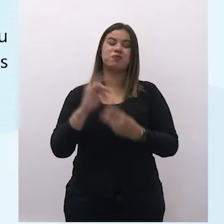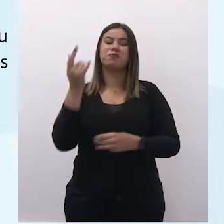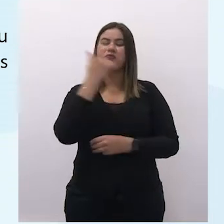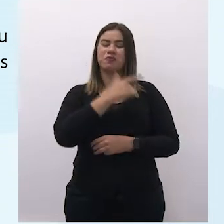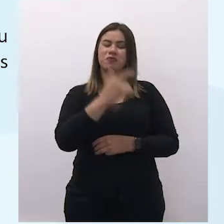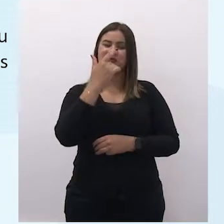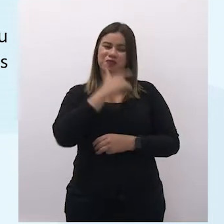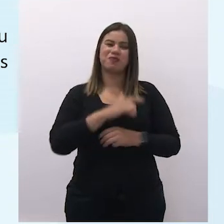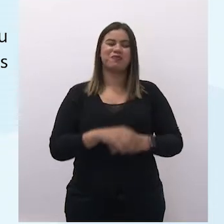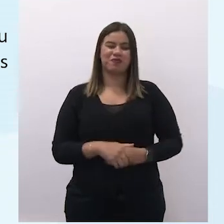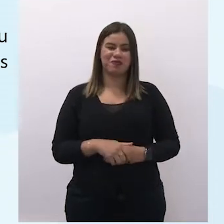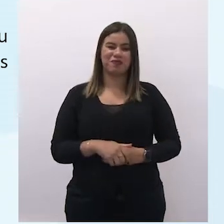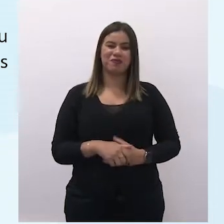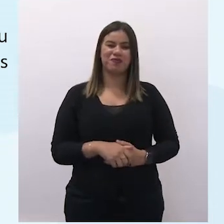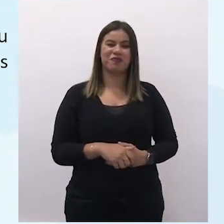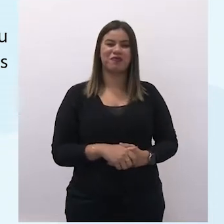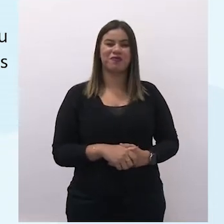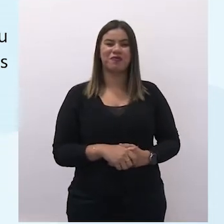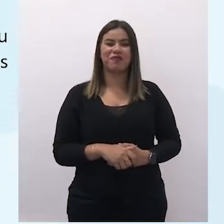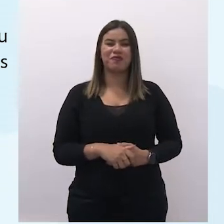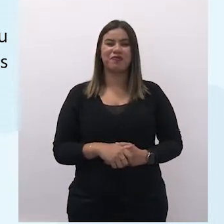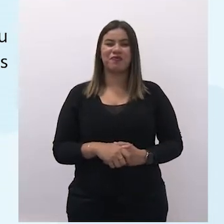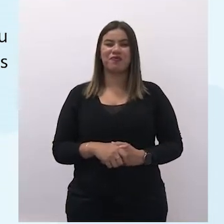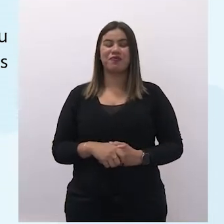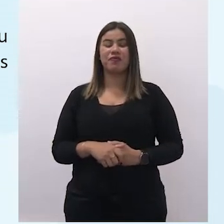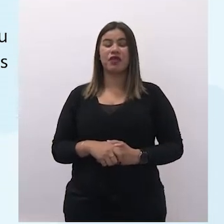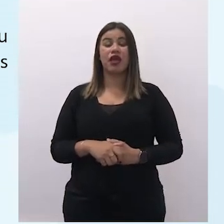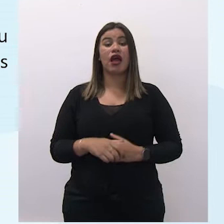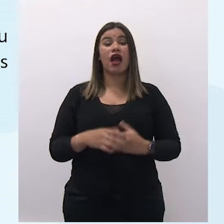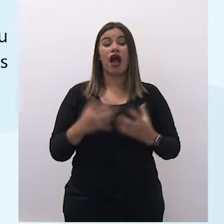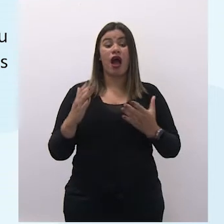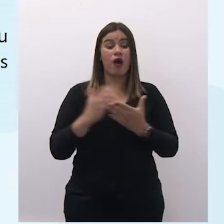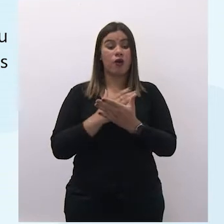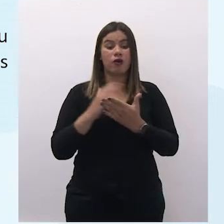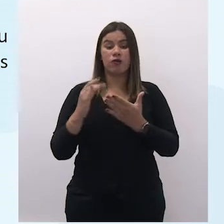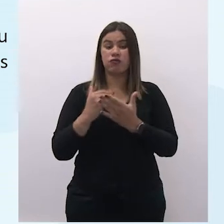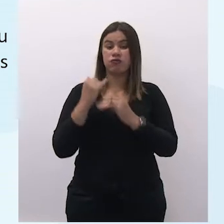ver relações e intencionalidades muito parecidas.